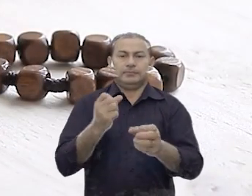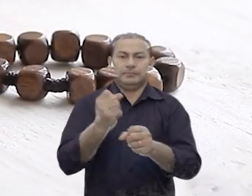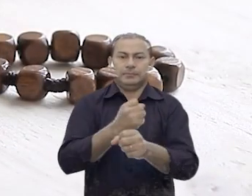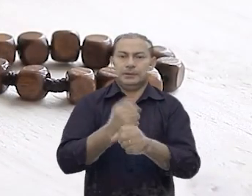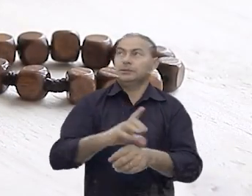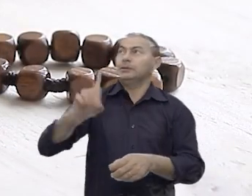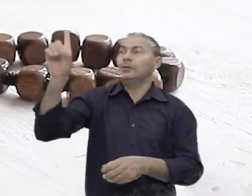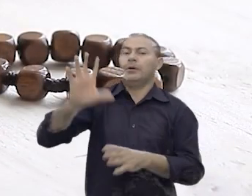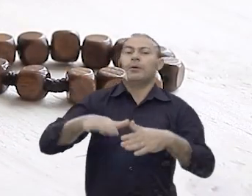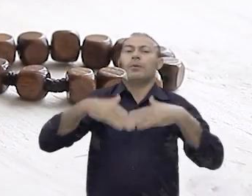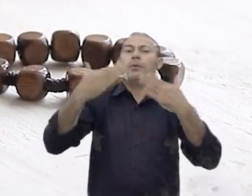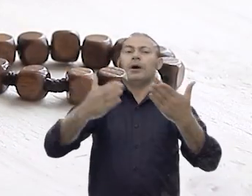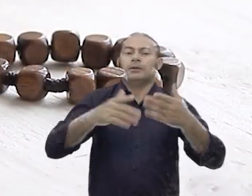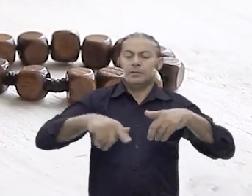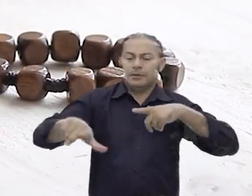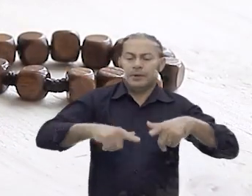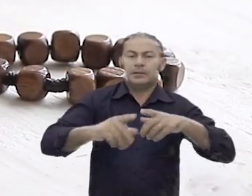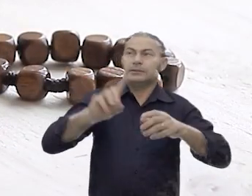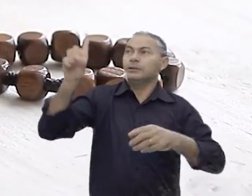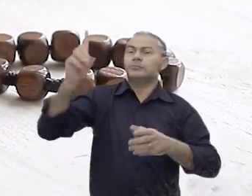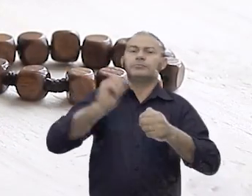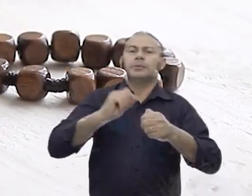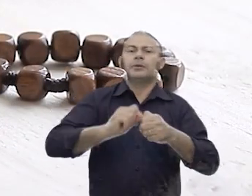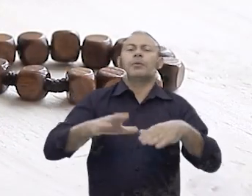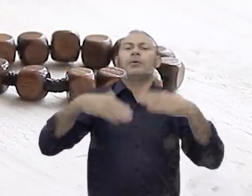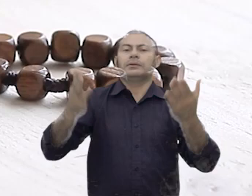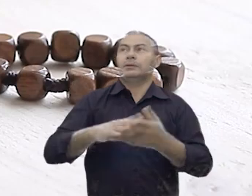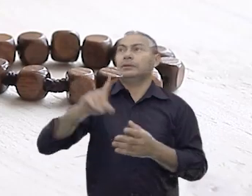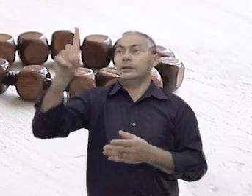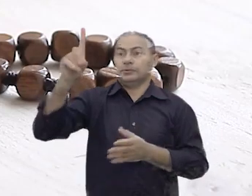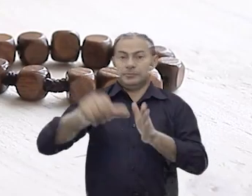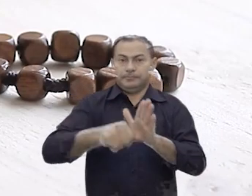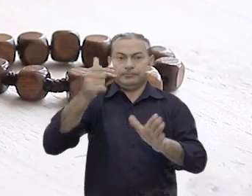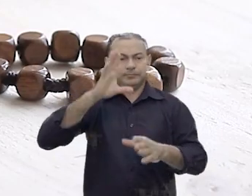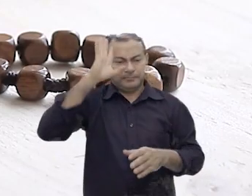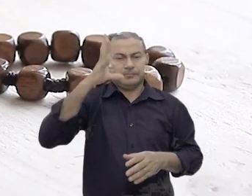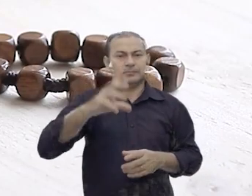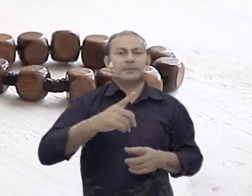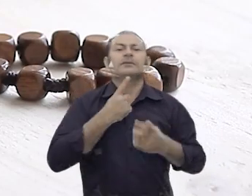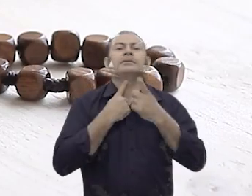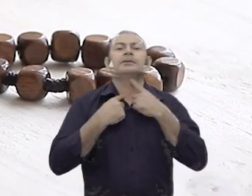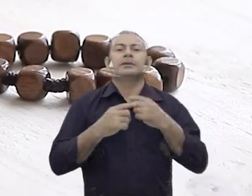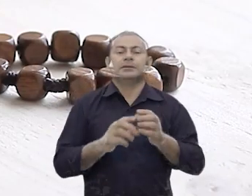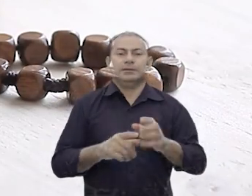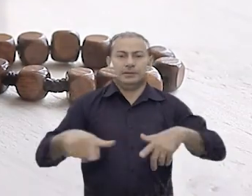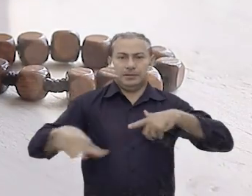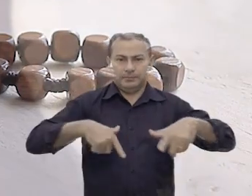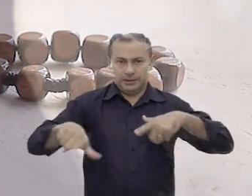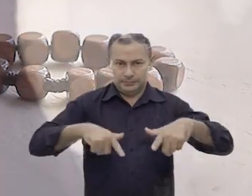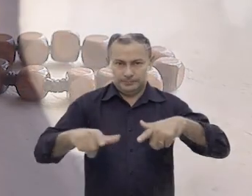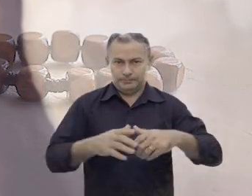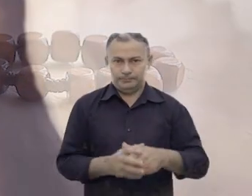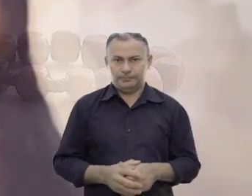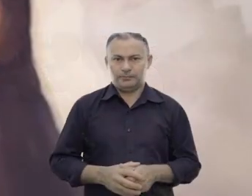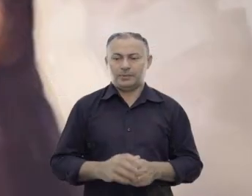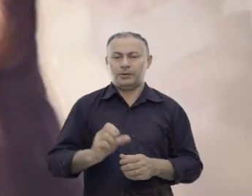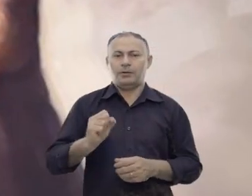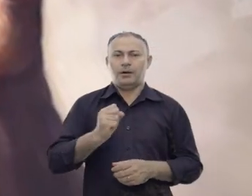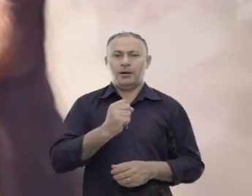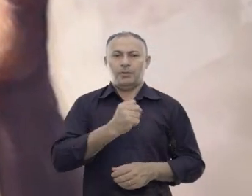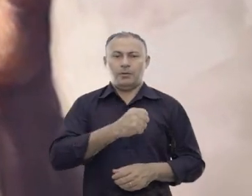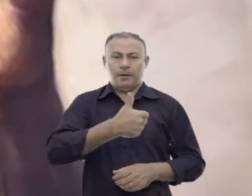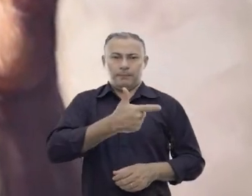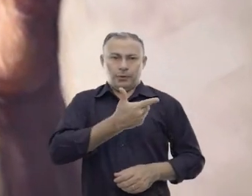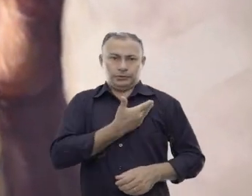fazer a obra de Deus é: quando há uma obra de Deus para ser feita, Deus será o primeiro a tomar a iniciativa desse trabalho.